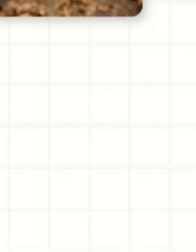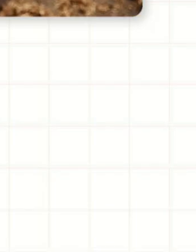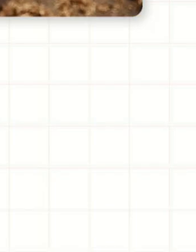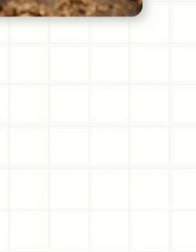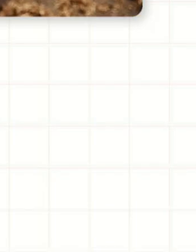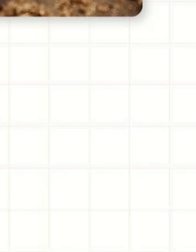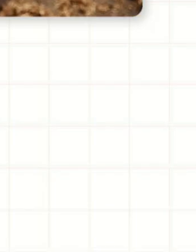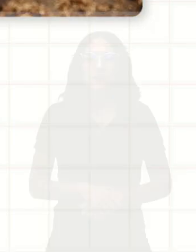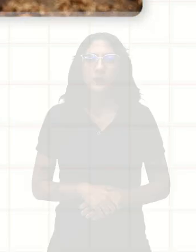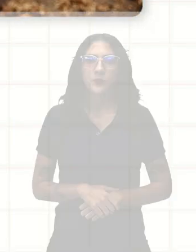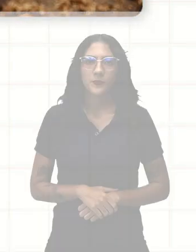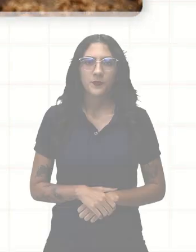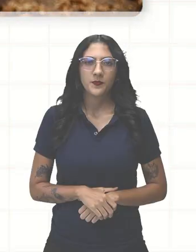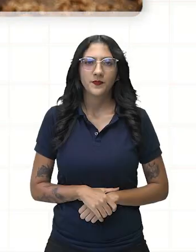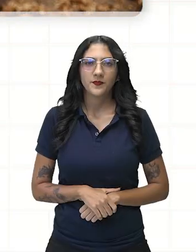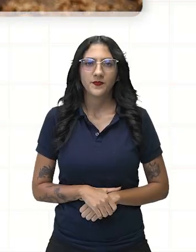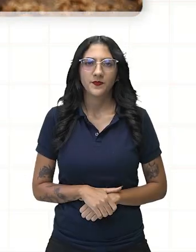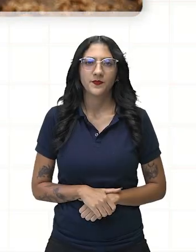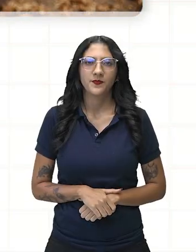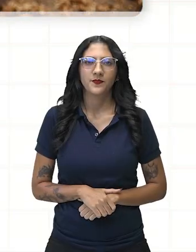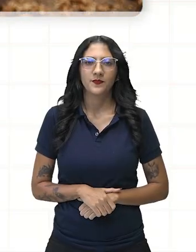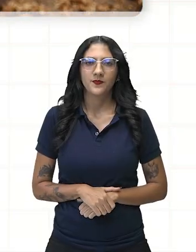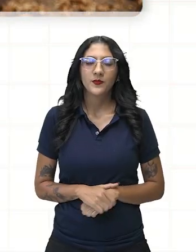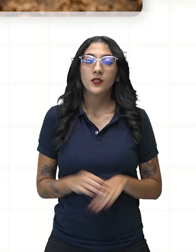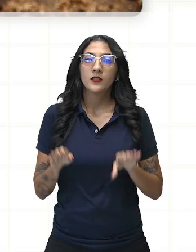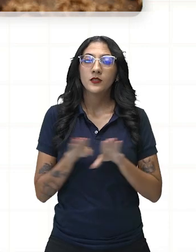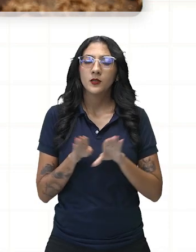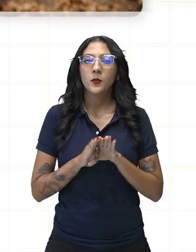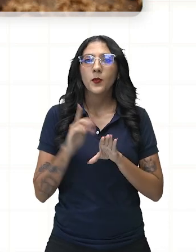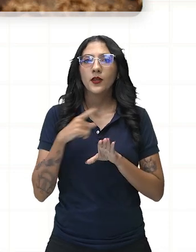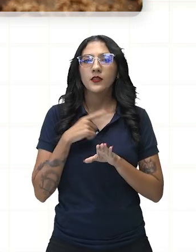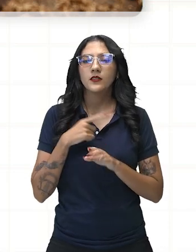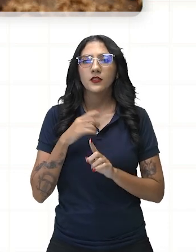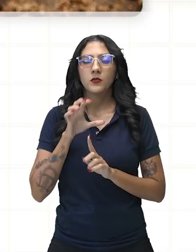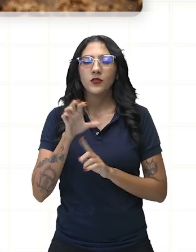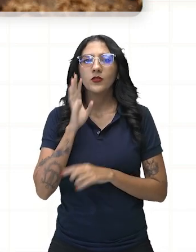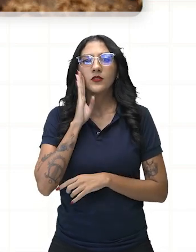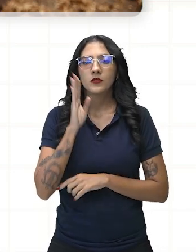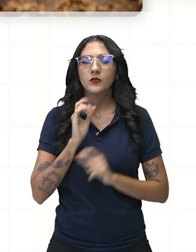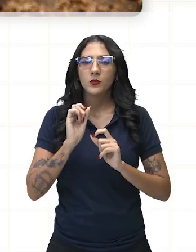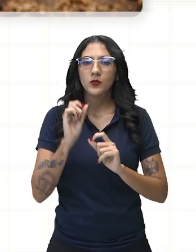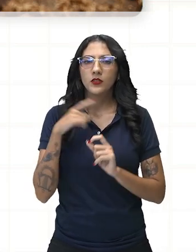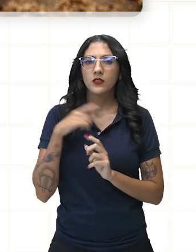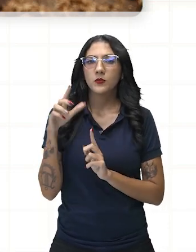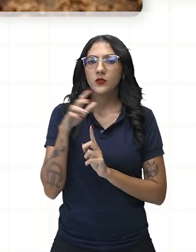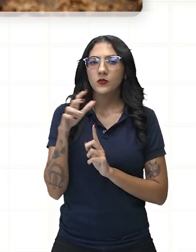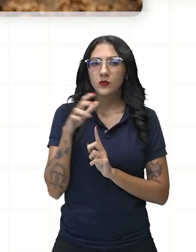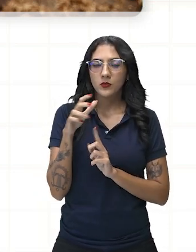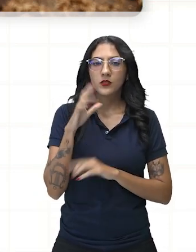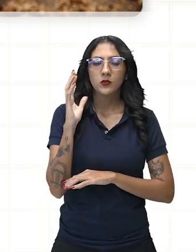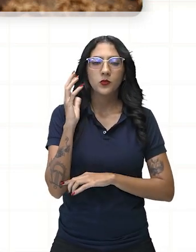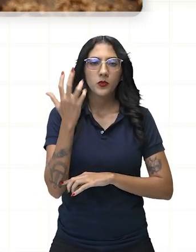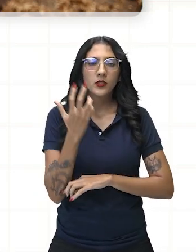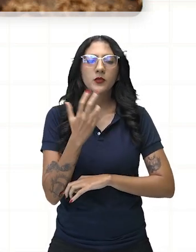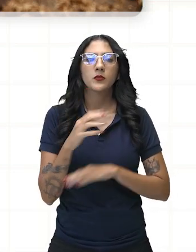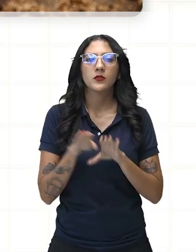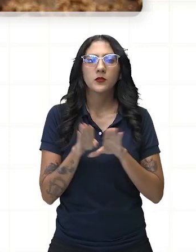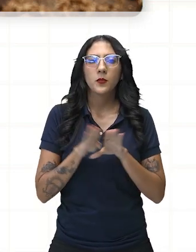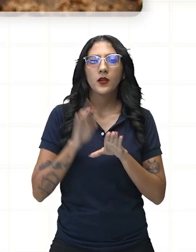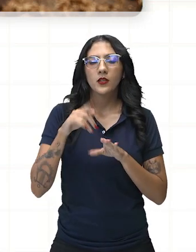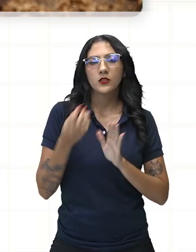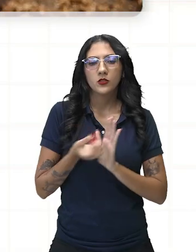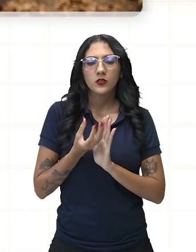Isso por conta do clima, né, do clima mediterrâneo em especial, que possibilita que a gente tenha a realização desse tipo de